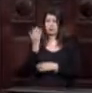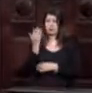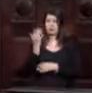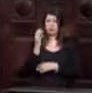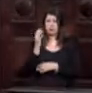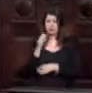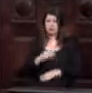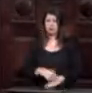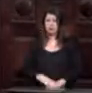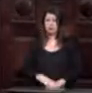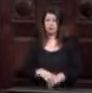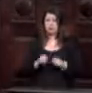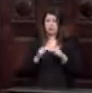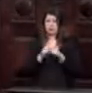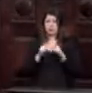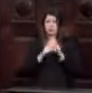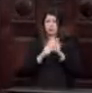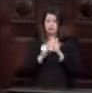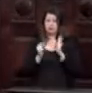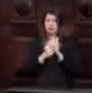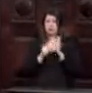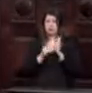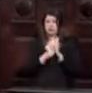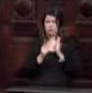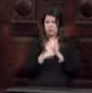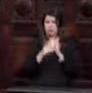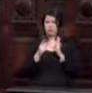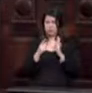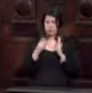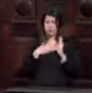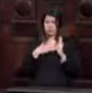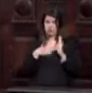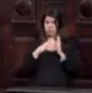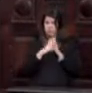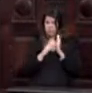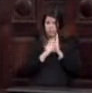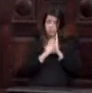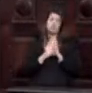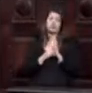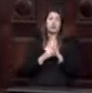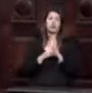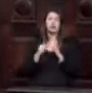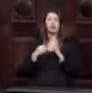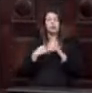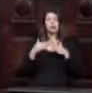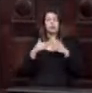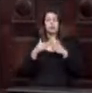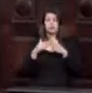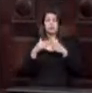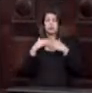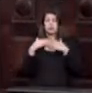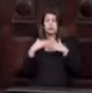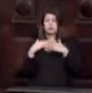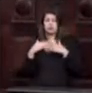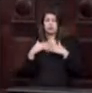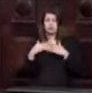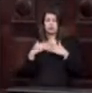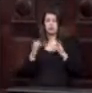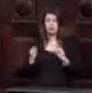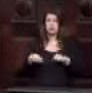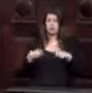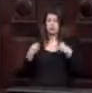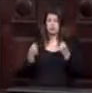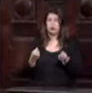Palmares fez o destaque da minha emenda. Eu solicitei